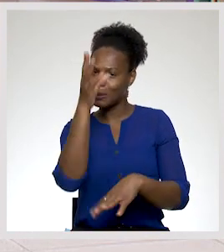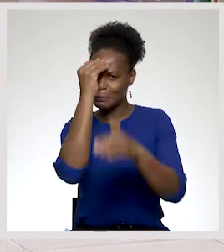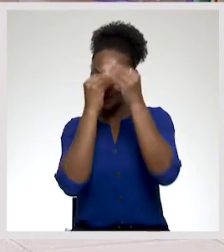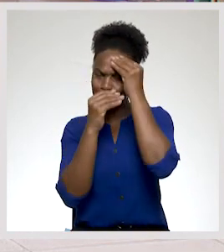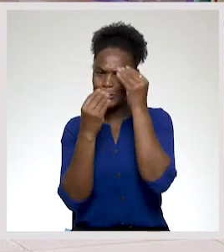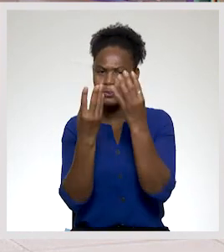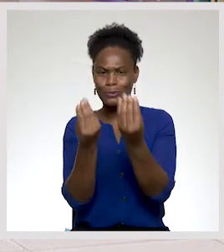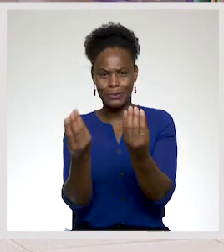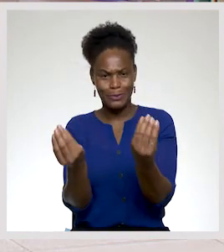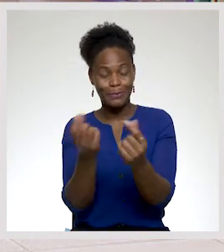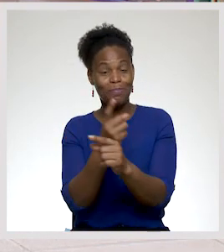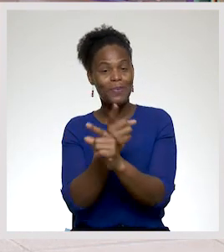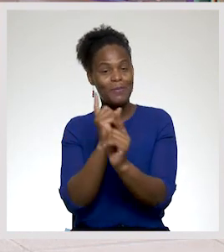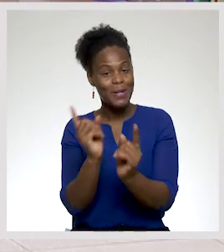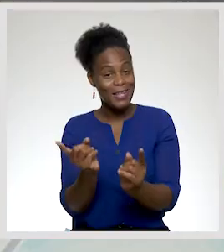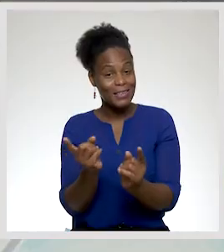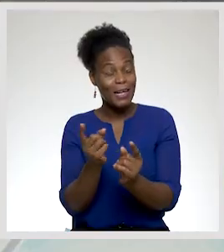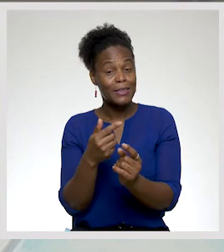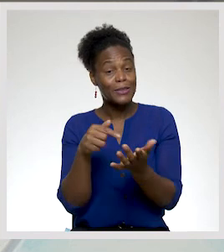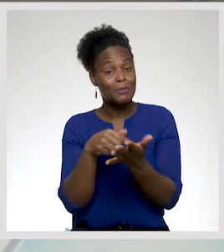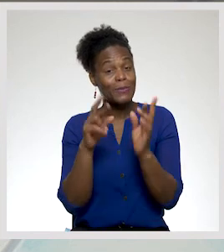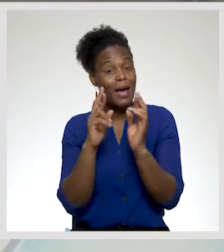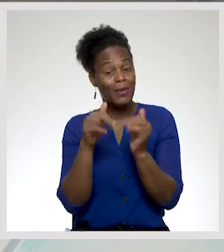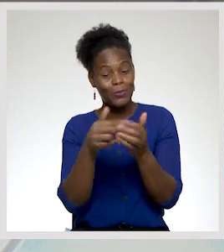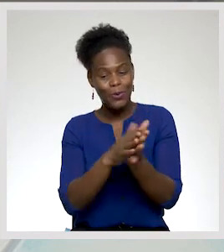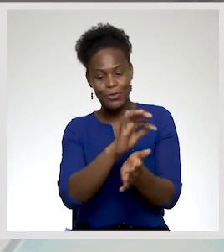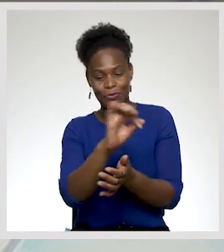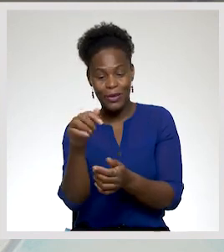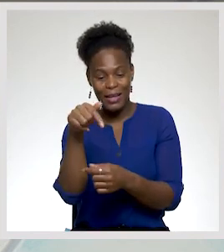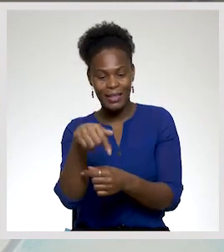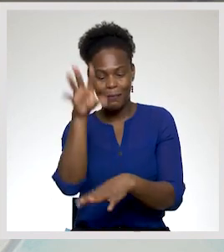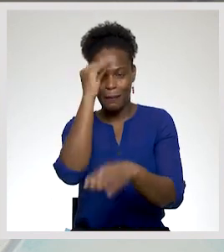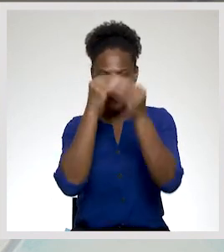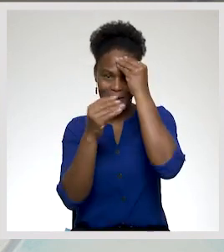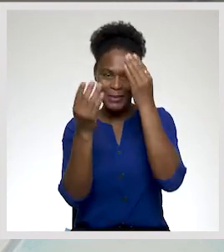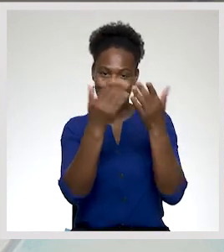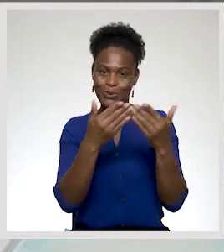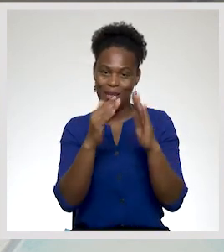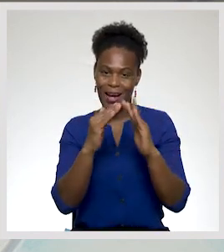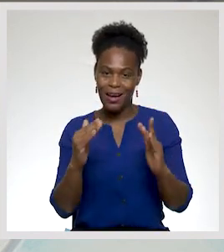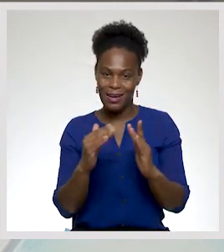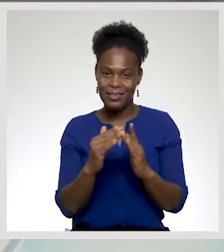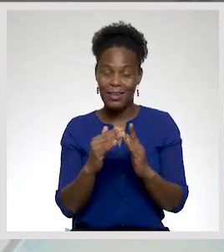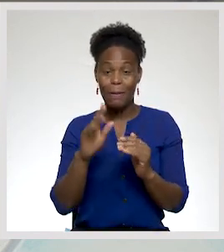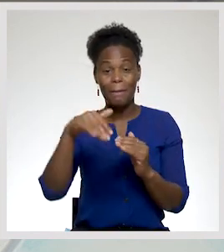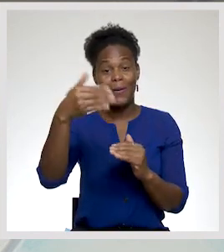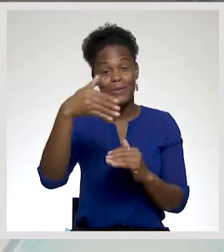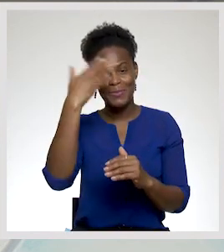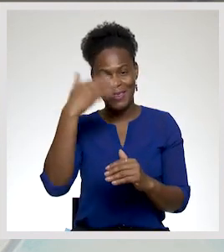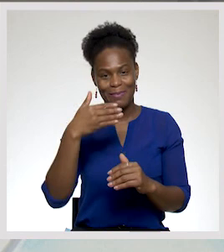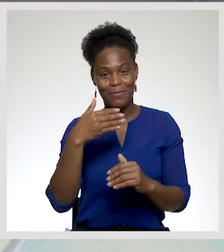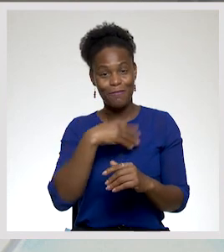que tenham aprendido muito. Por isso, espero por todos aqui no Aprender e Estudar em Casa